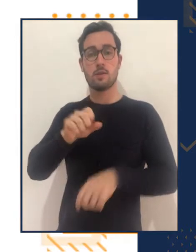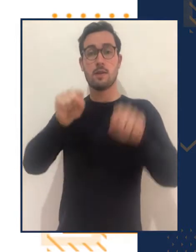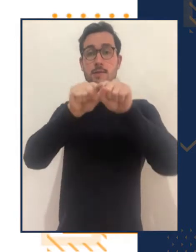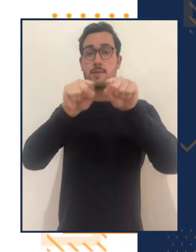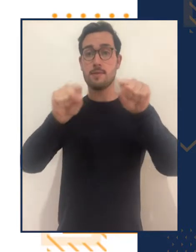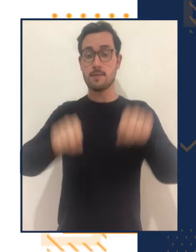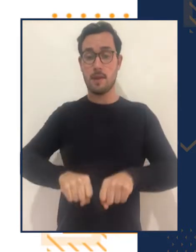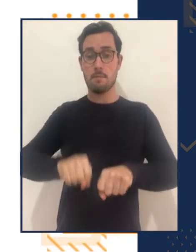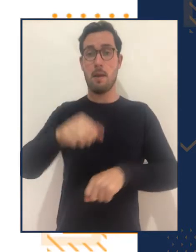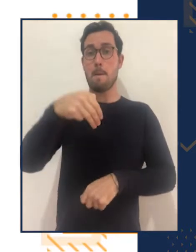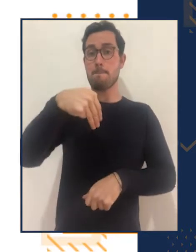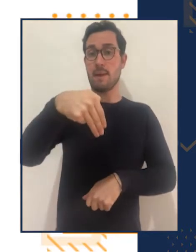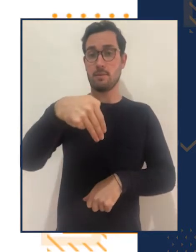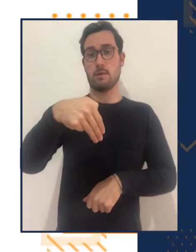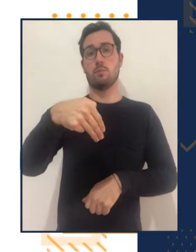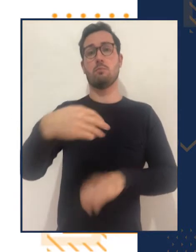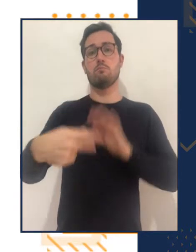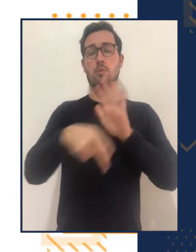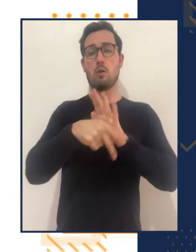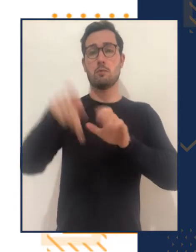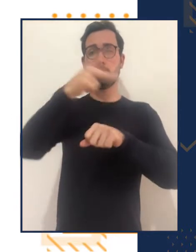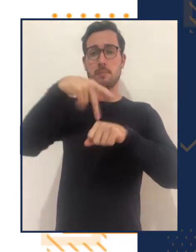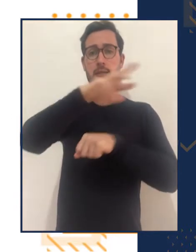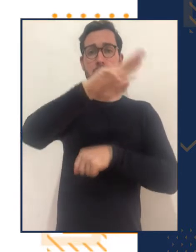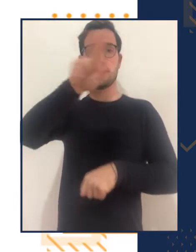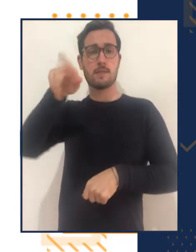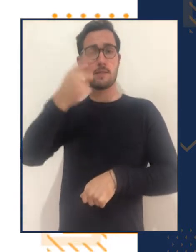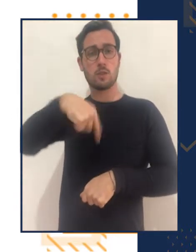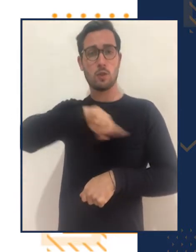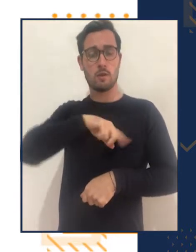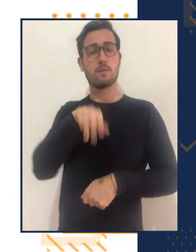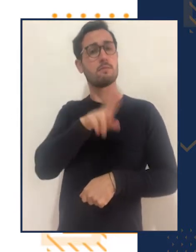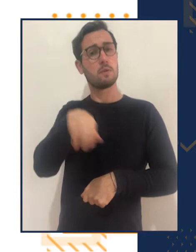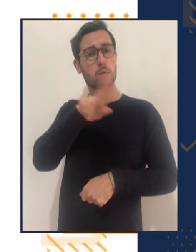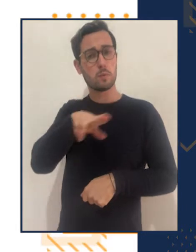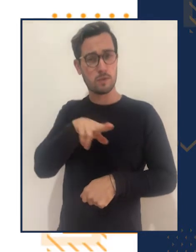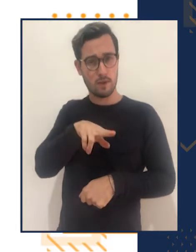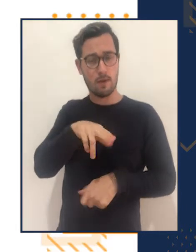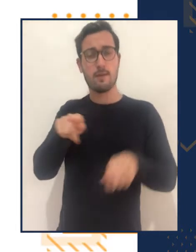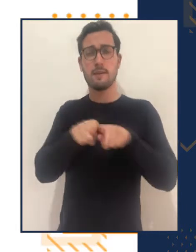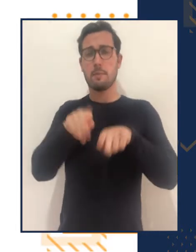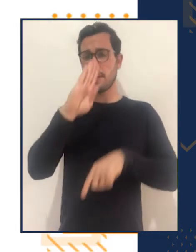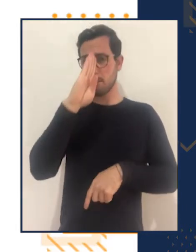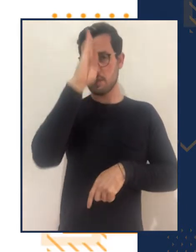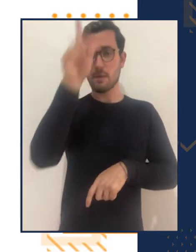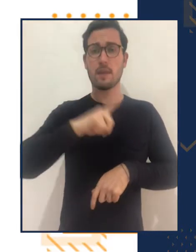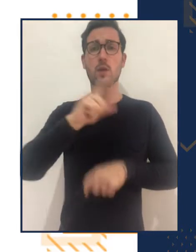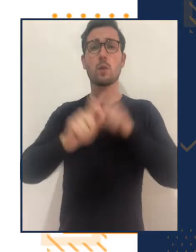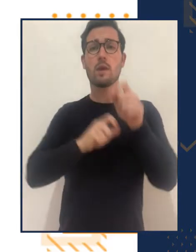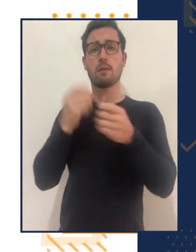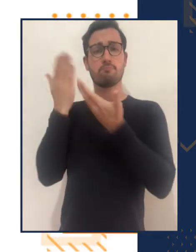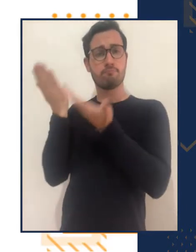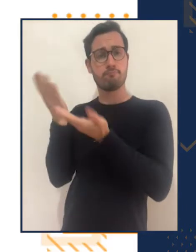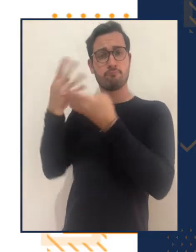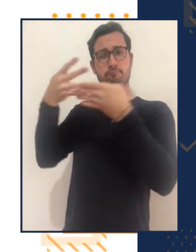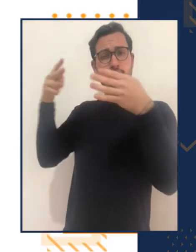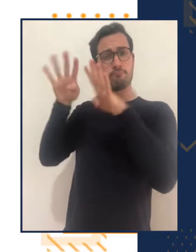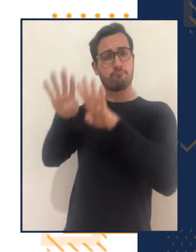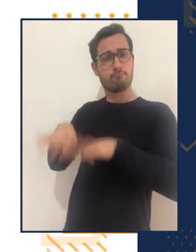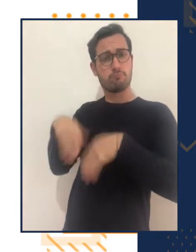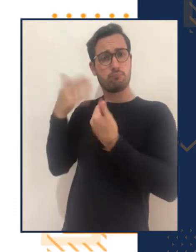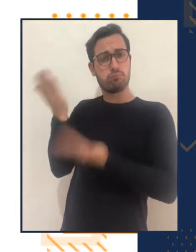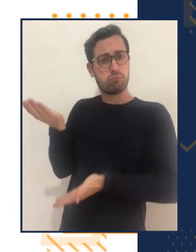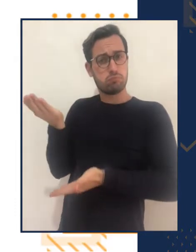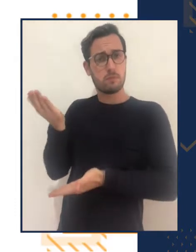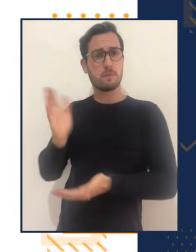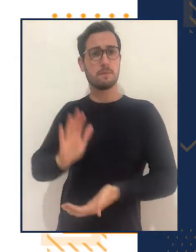no sistema métrico internacional. As que a gente vai utilizar aqui no caso. Então, as principais a gente tem, por exemplo, a carga elétrica,